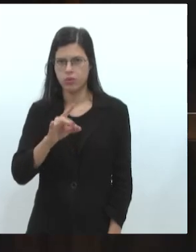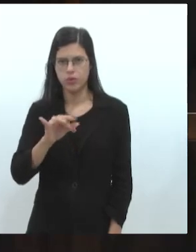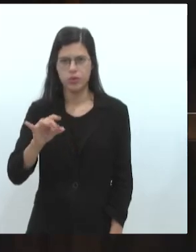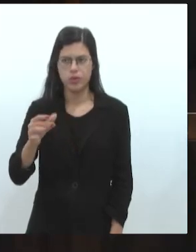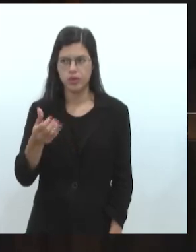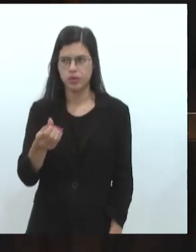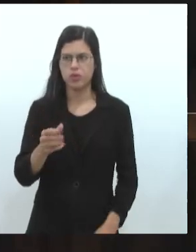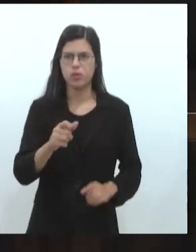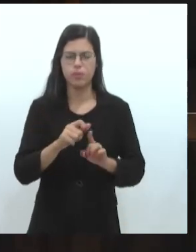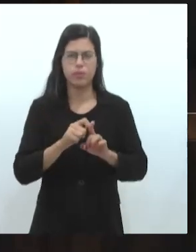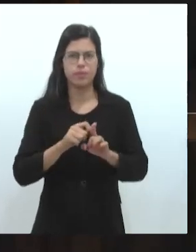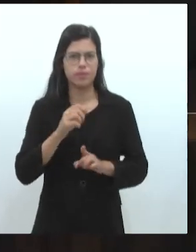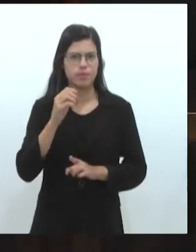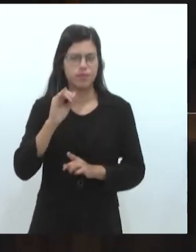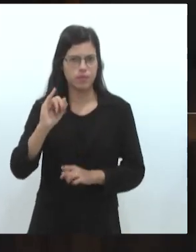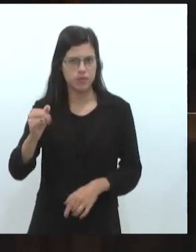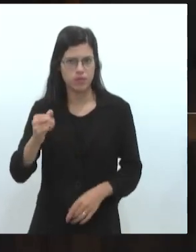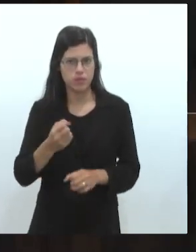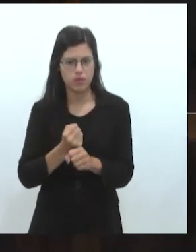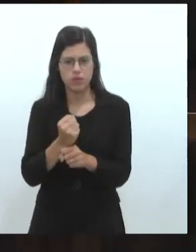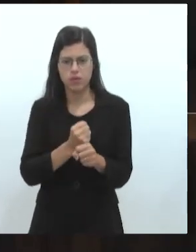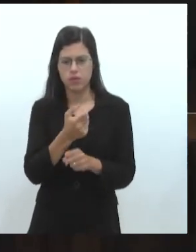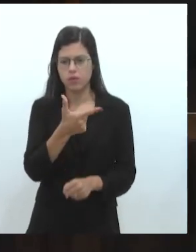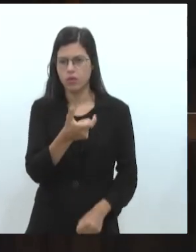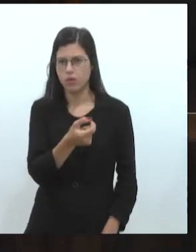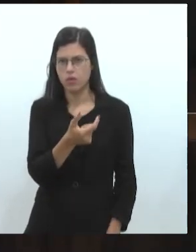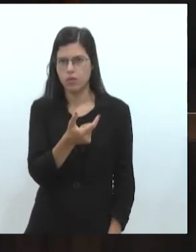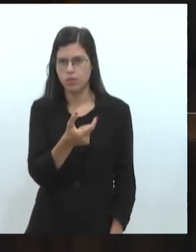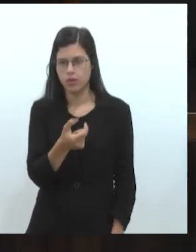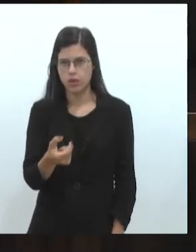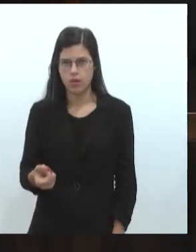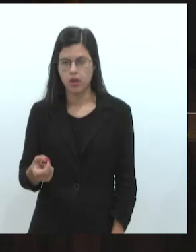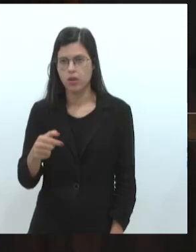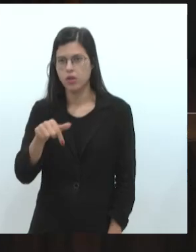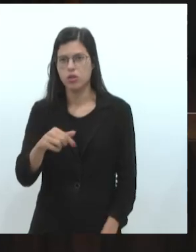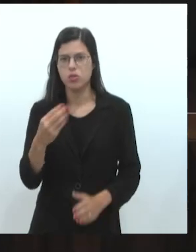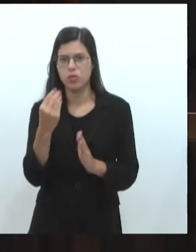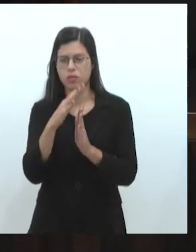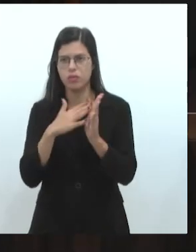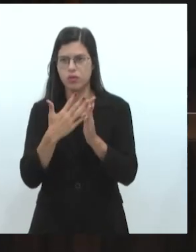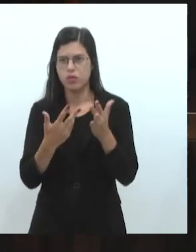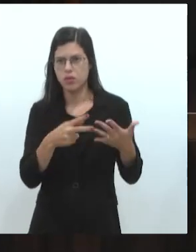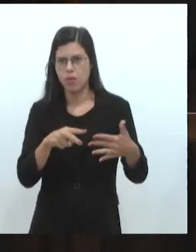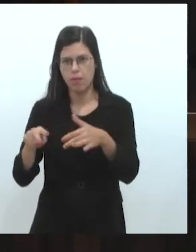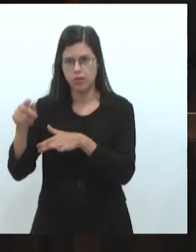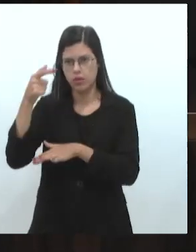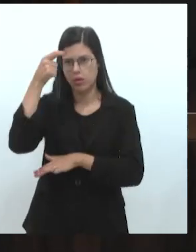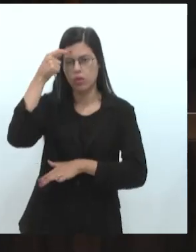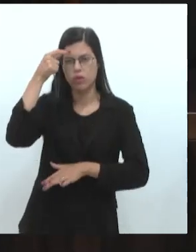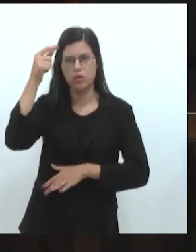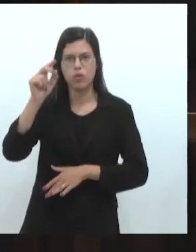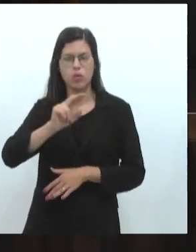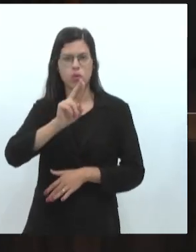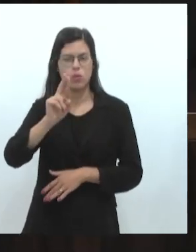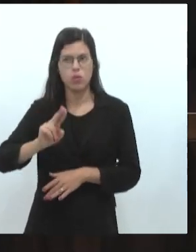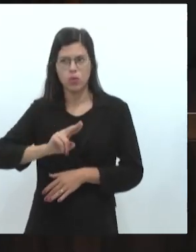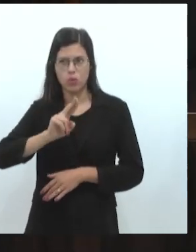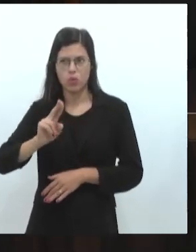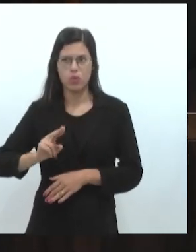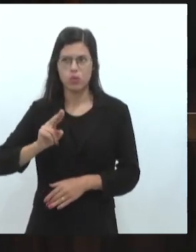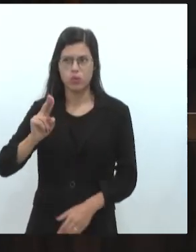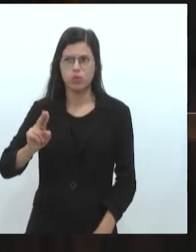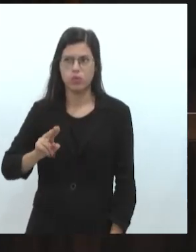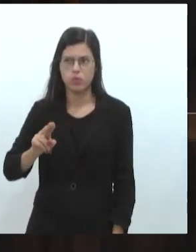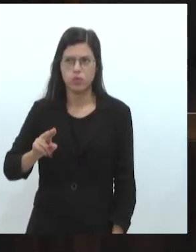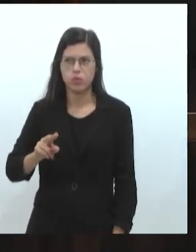de 2010, para incluir no calendário oficial do Estado do Rio de Janeiro a Semana da Conscientização do Uso Racional